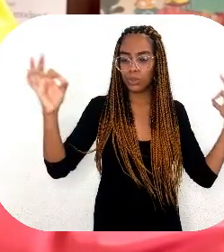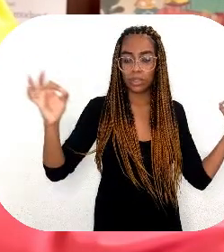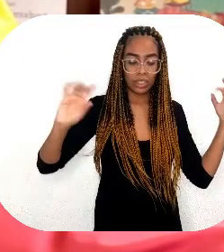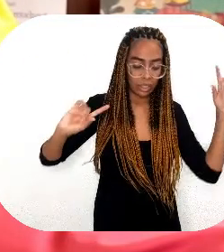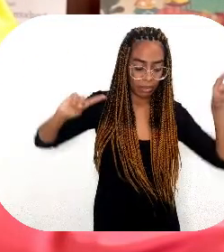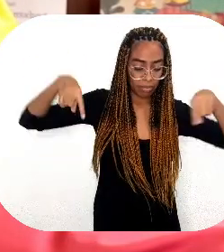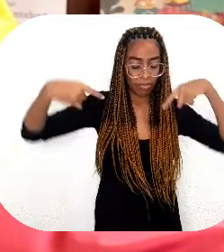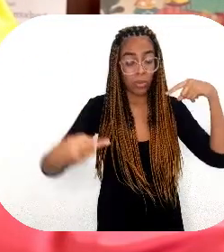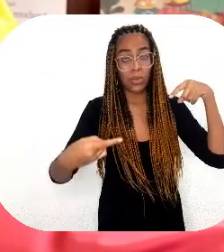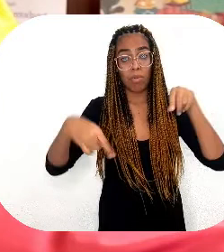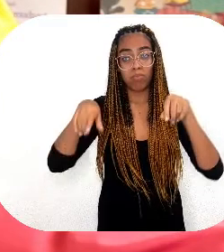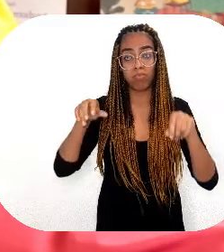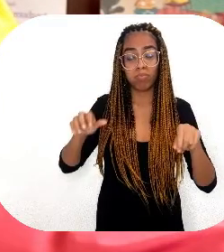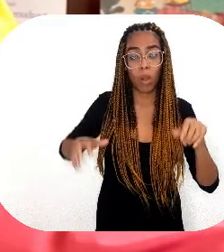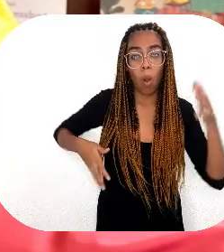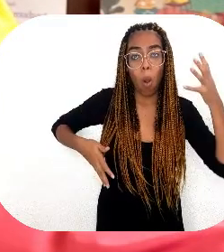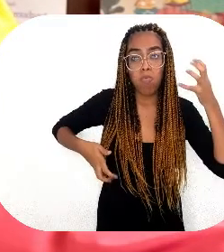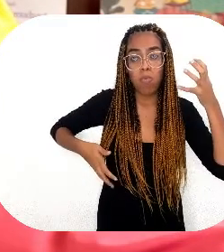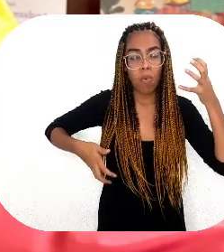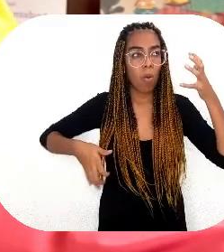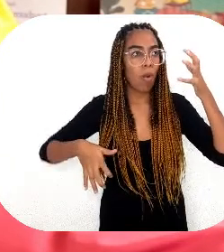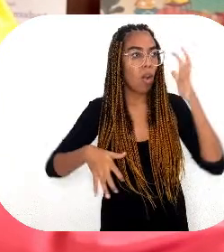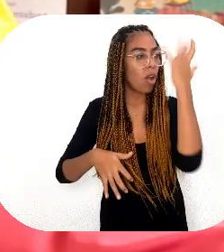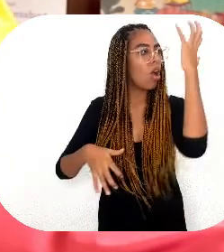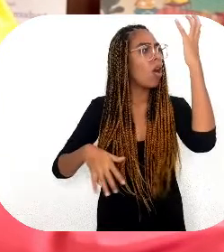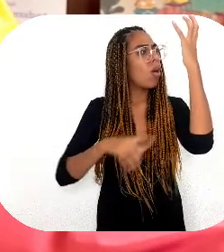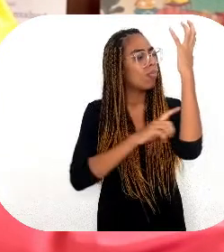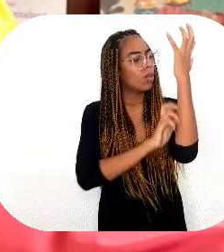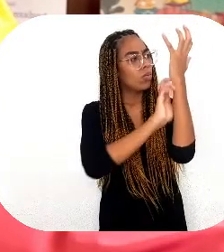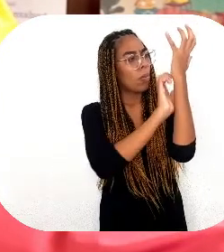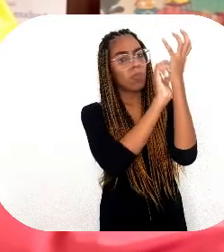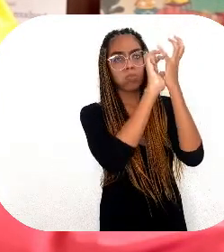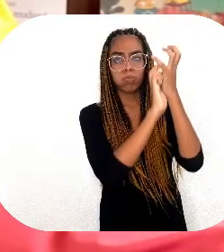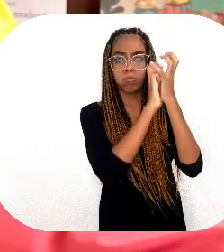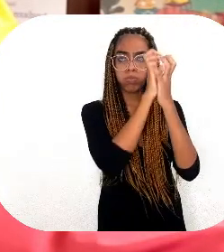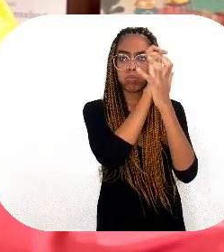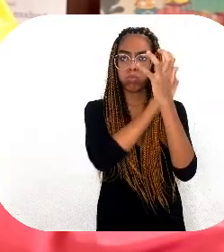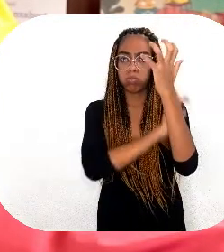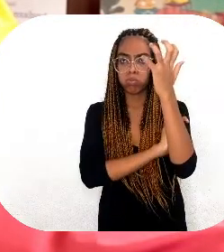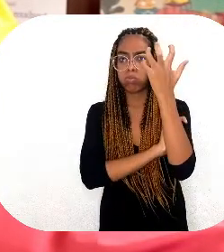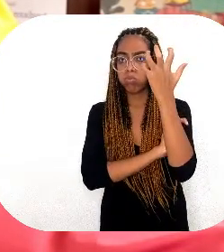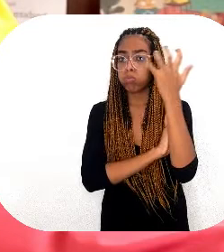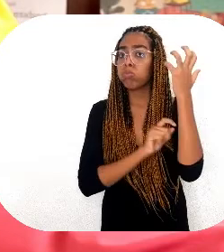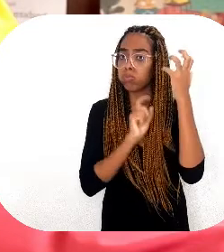viu adiante, bem adiante, depois de muito andar, uma árvore pinhada de macacos.